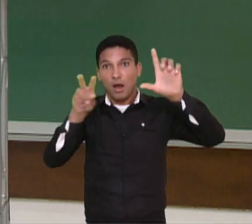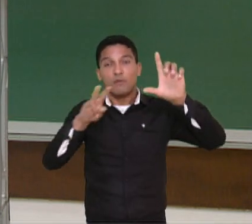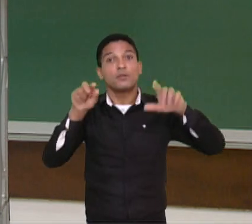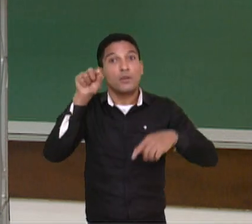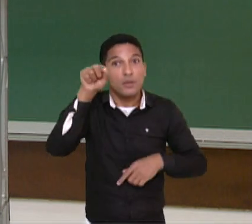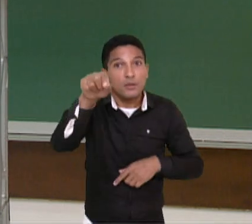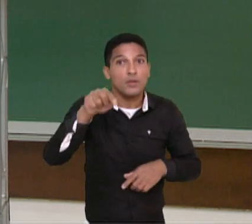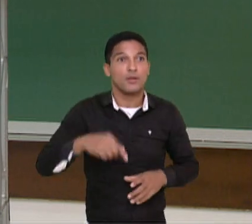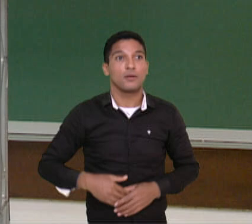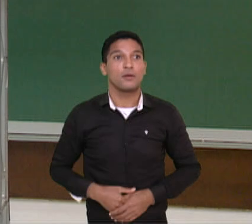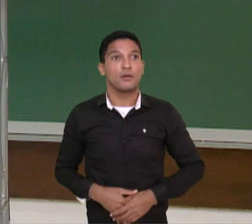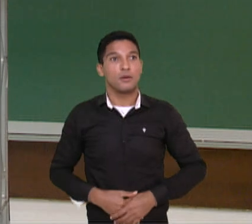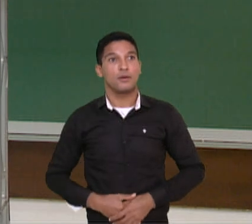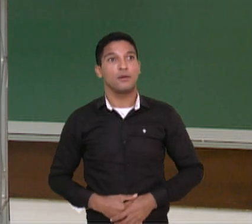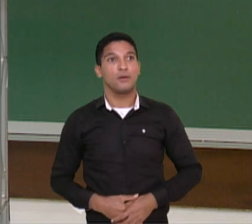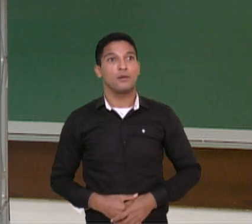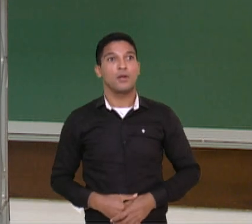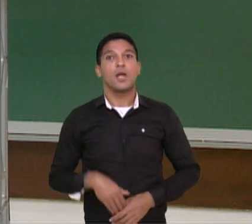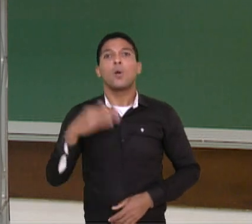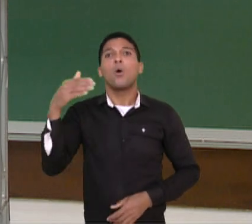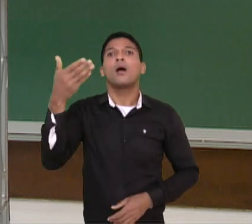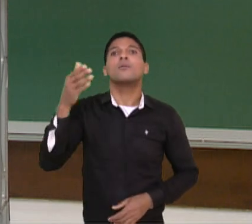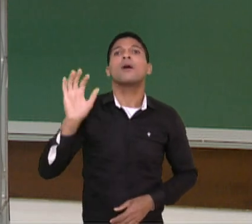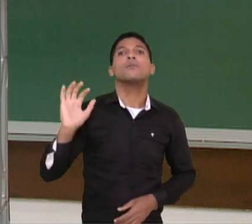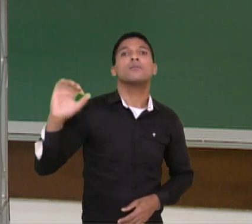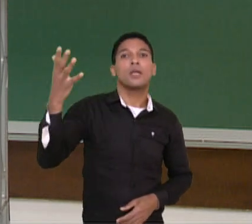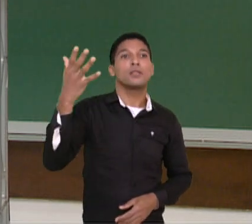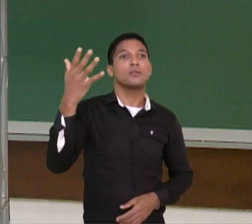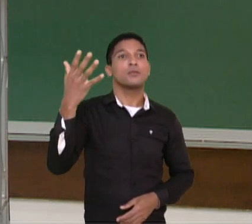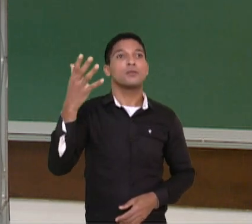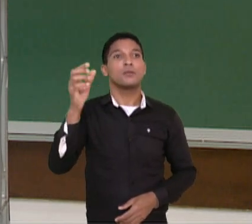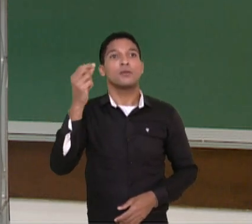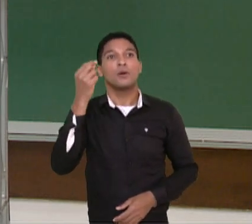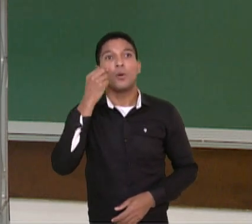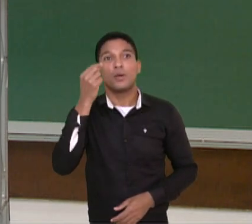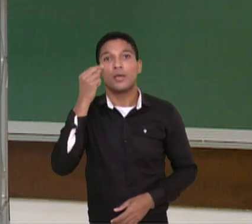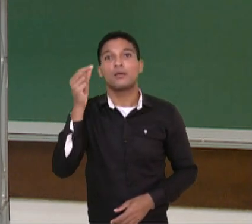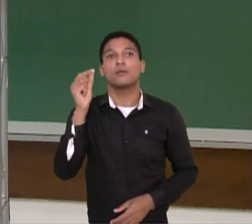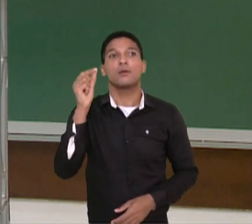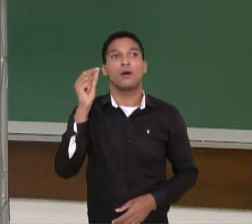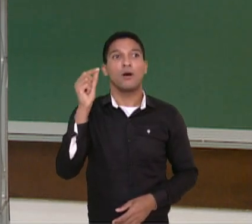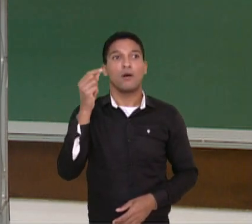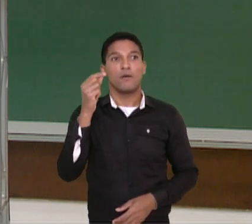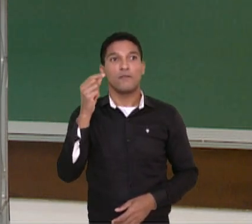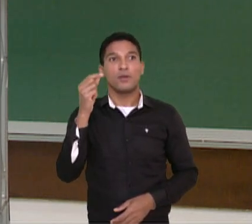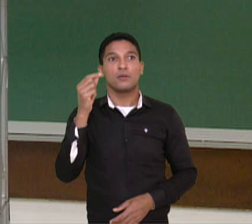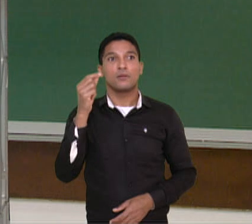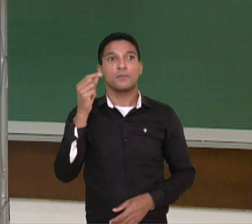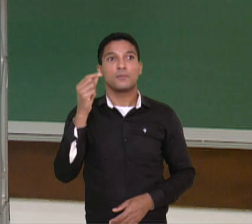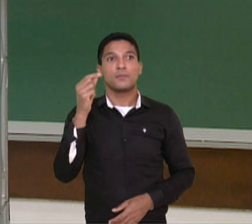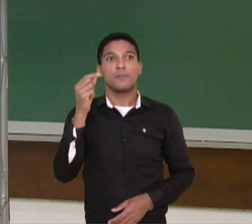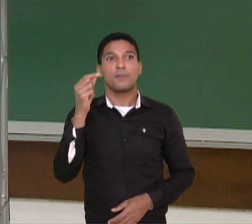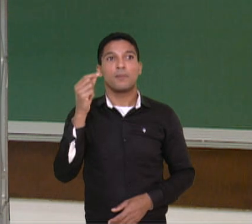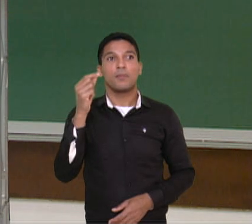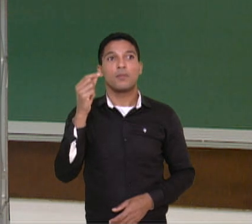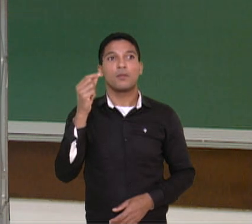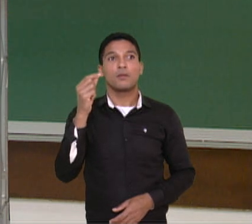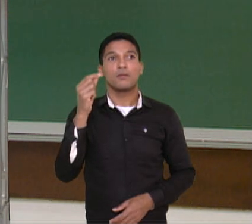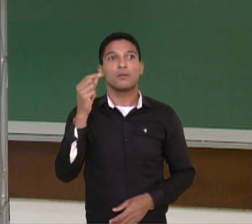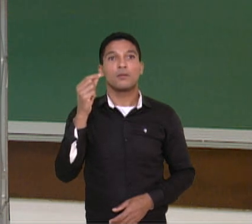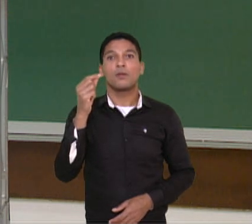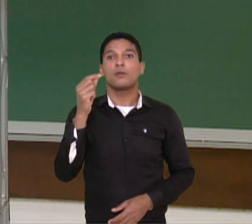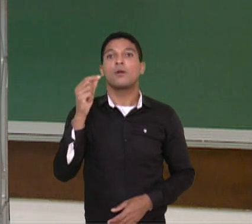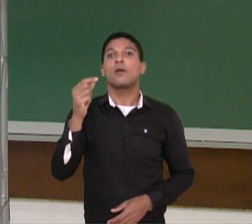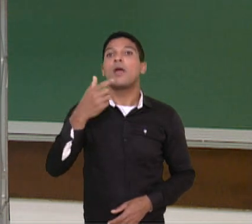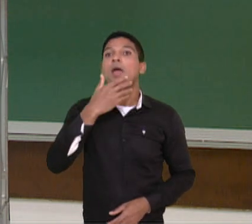ocorrem, a chance concreta para discutir está diante de todos, afirma Maria Helena Vilela. Você diria que a